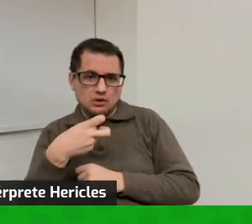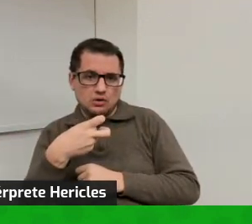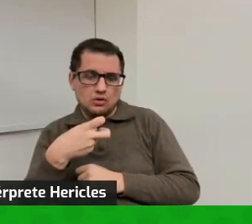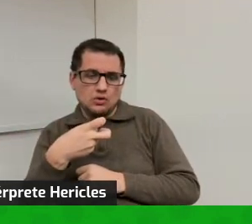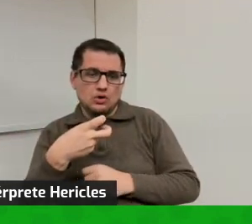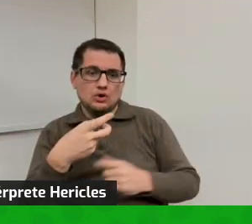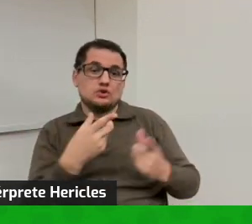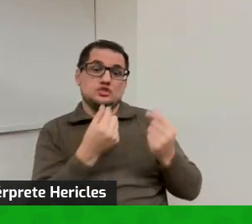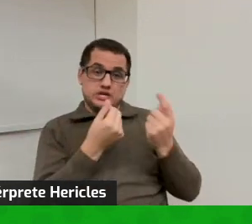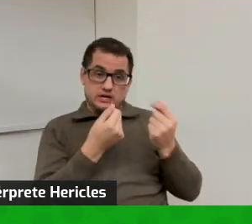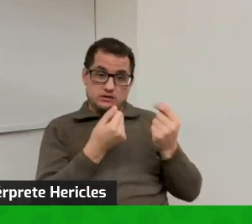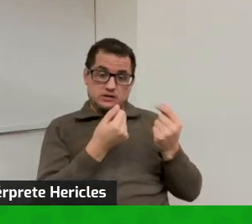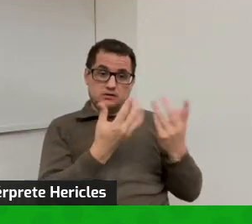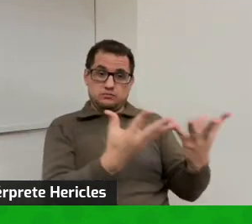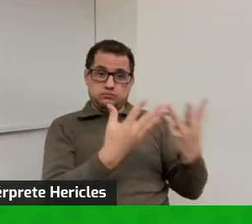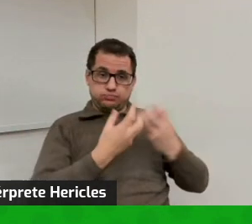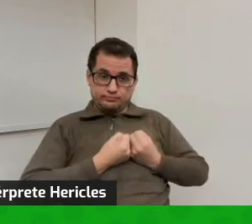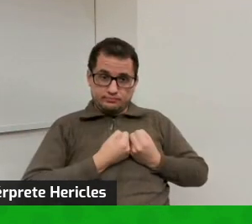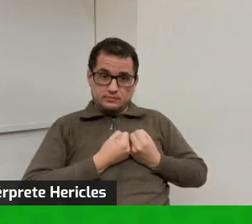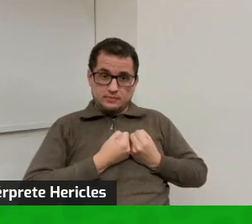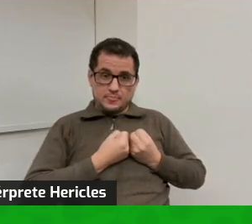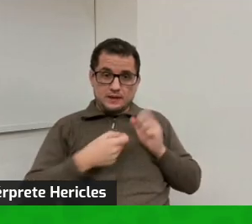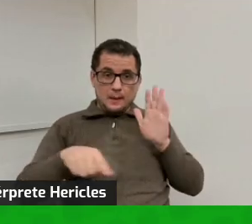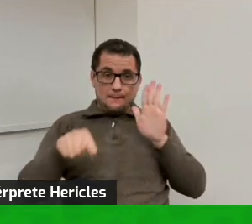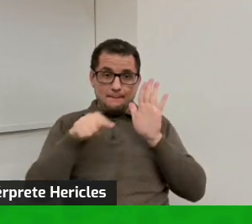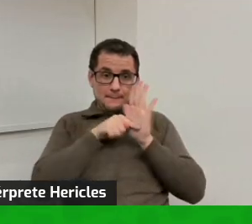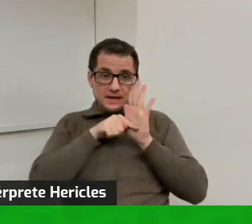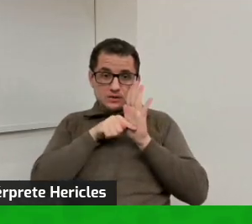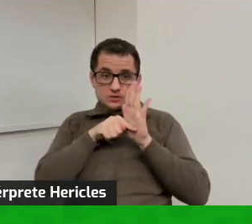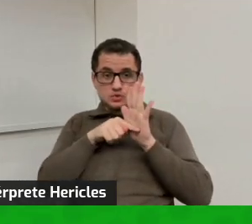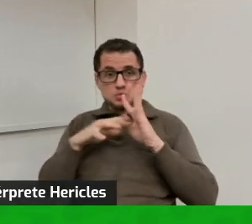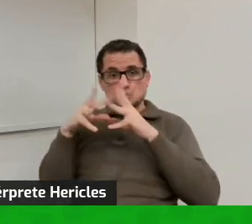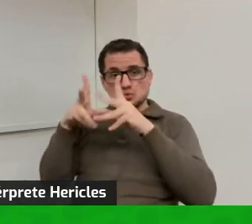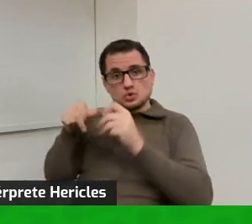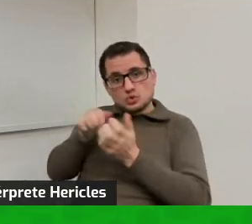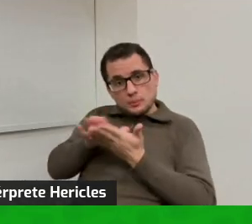recebe menos quanto a gente gasta.